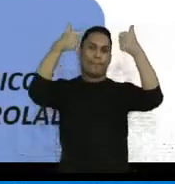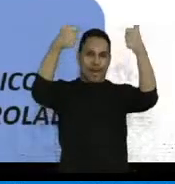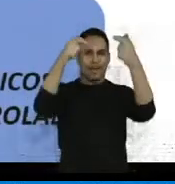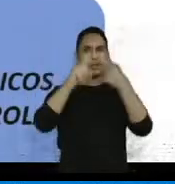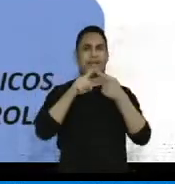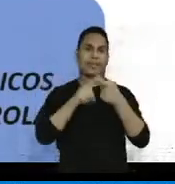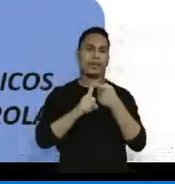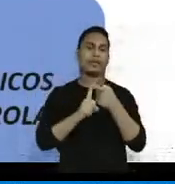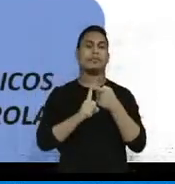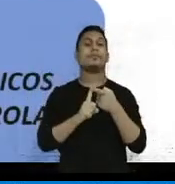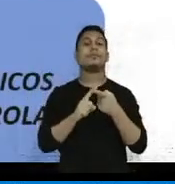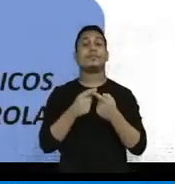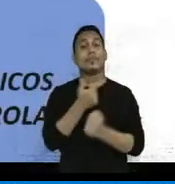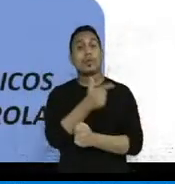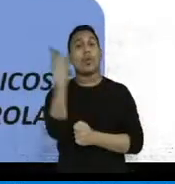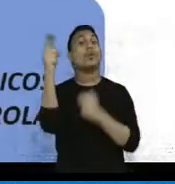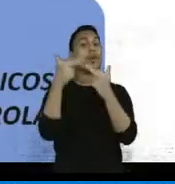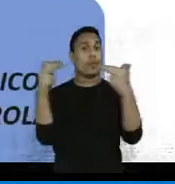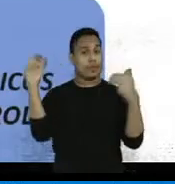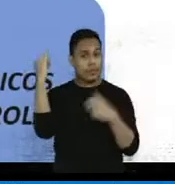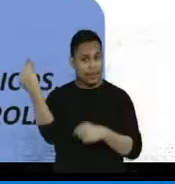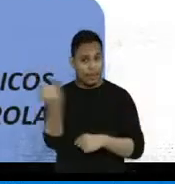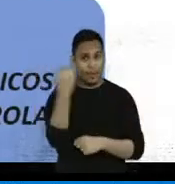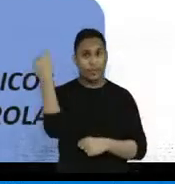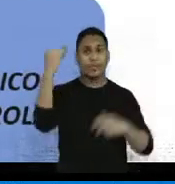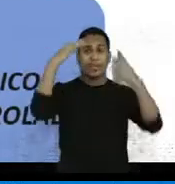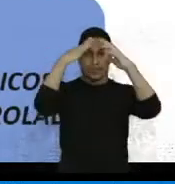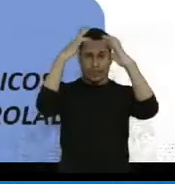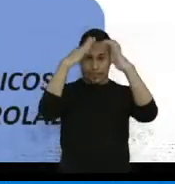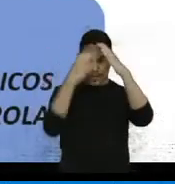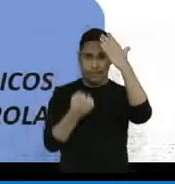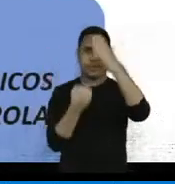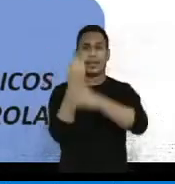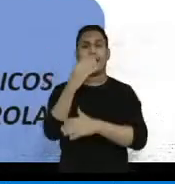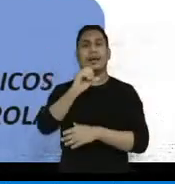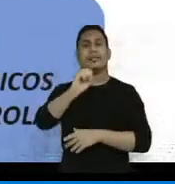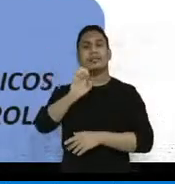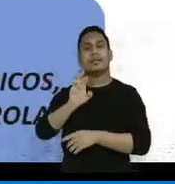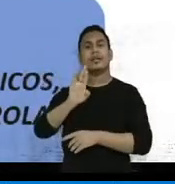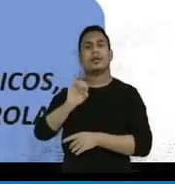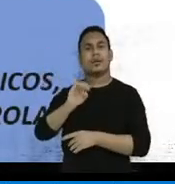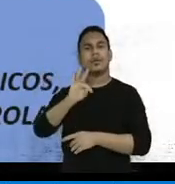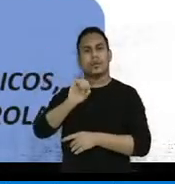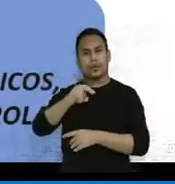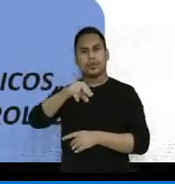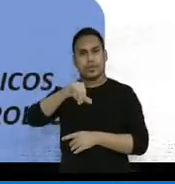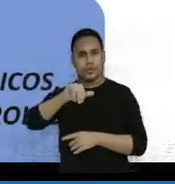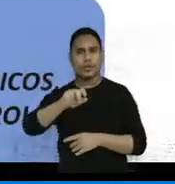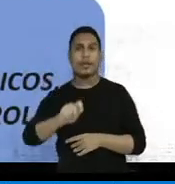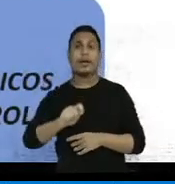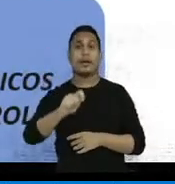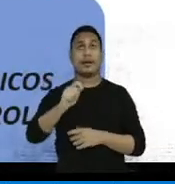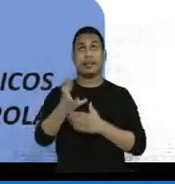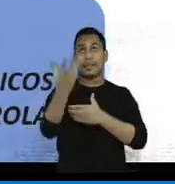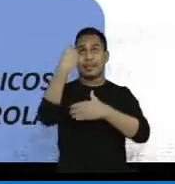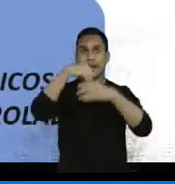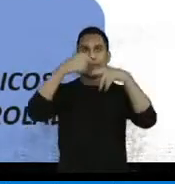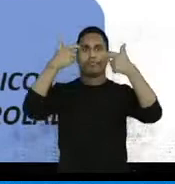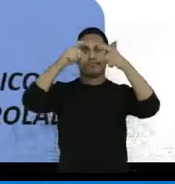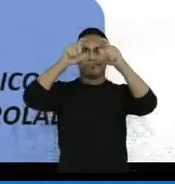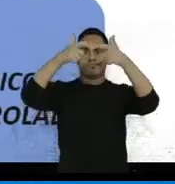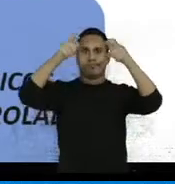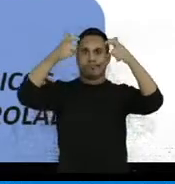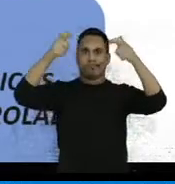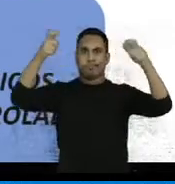a serotonina, lembrando que quando ela subir, a gente vai ter menos dor, produzir serotonina, vitaminas do complexo B,